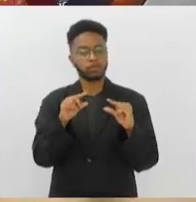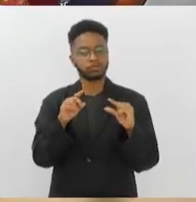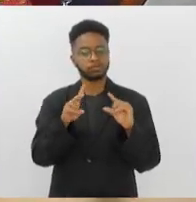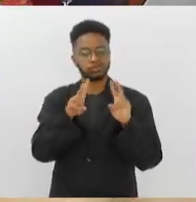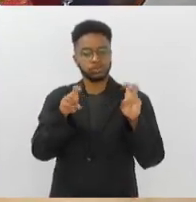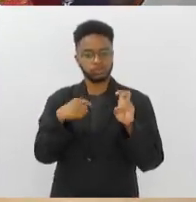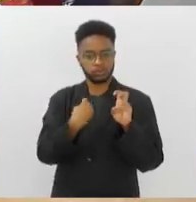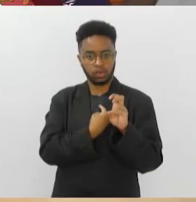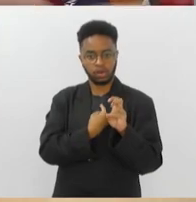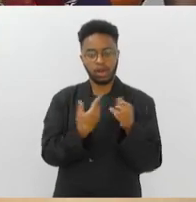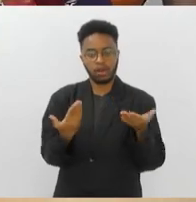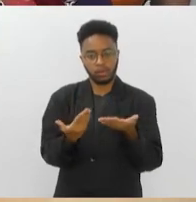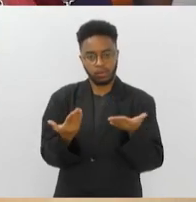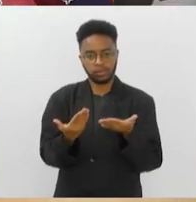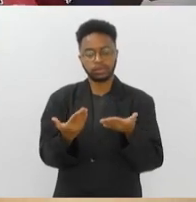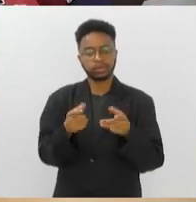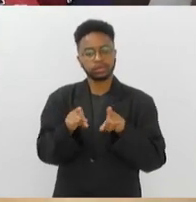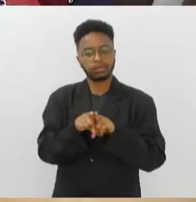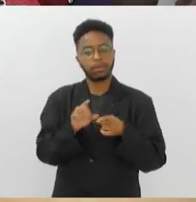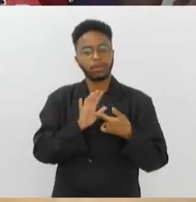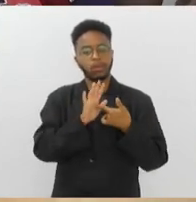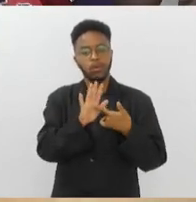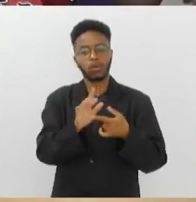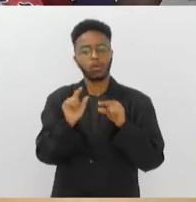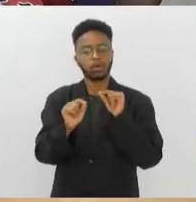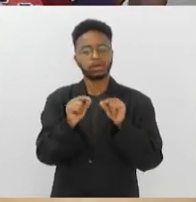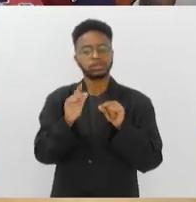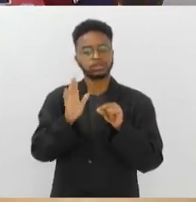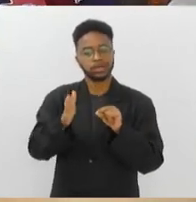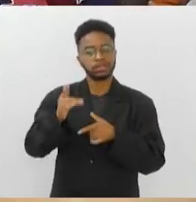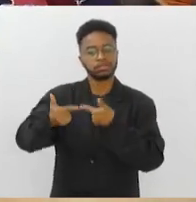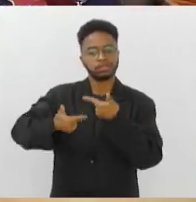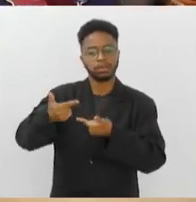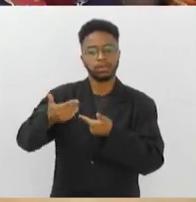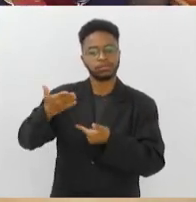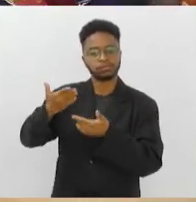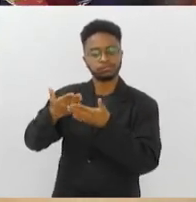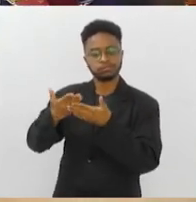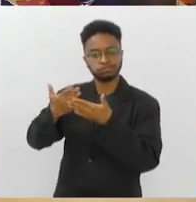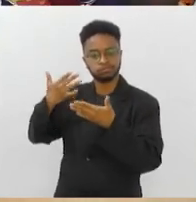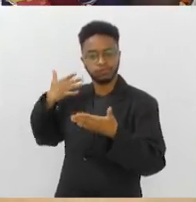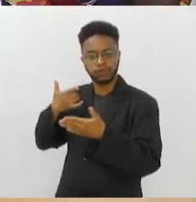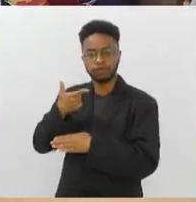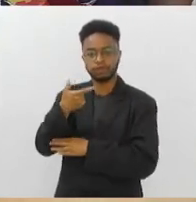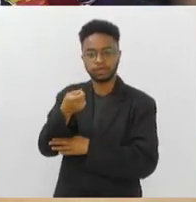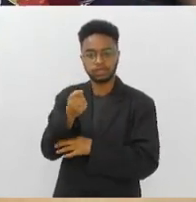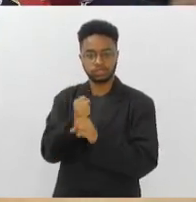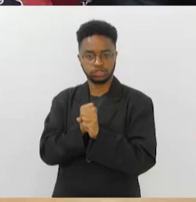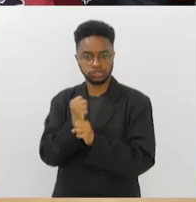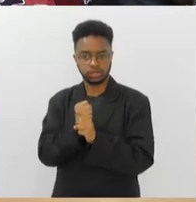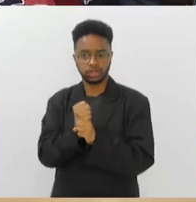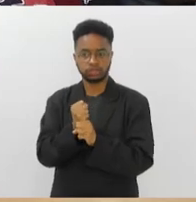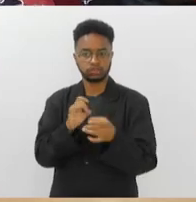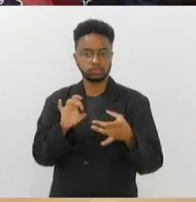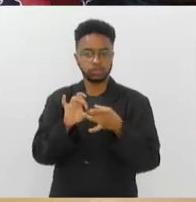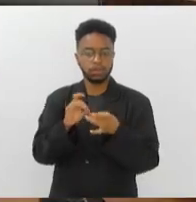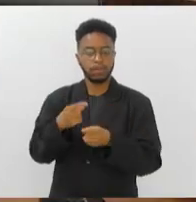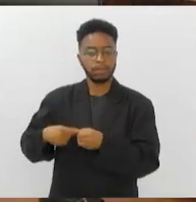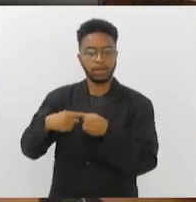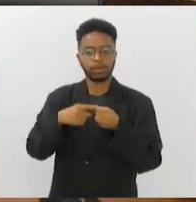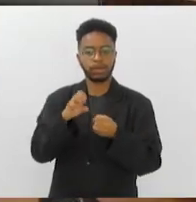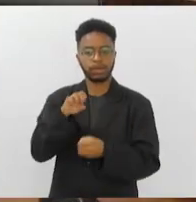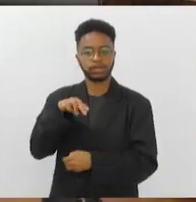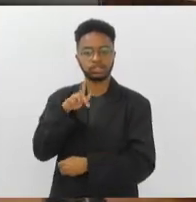saída. Vamos fazer um pouquinho do que a gente já faz aí há mais de 20 anos, no meu queridíssimo bairro do Engenho de Dentro.